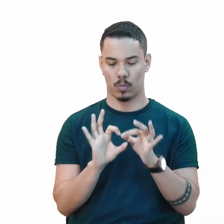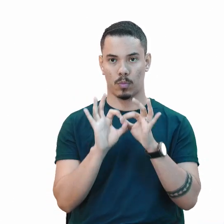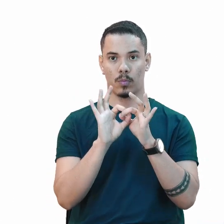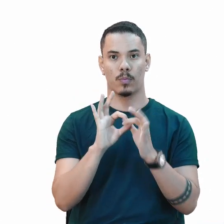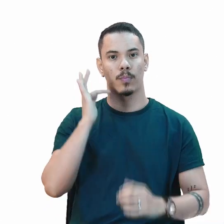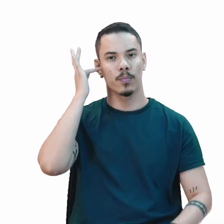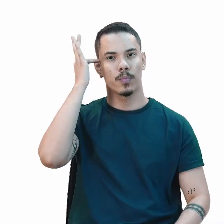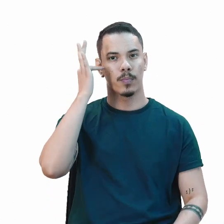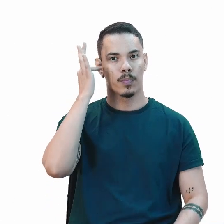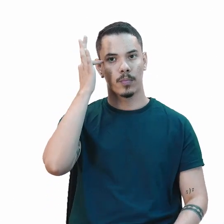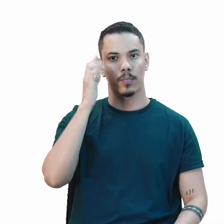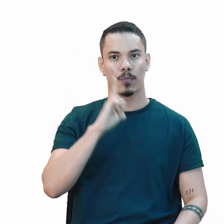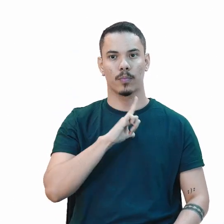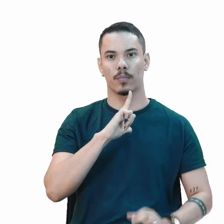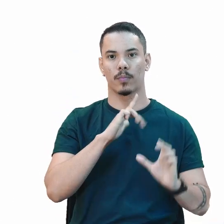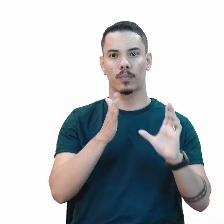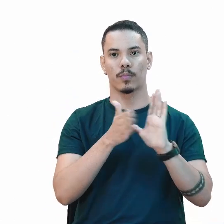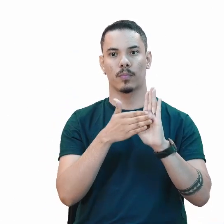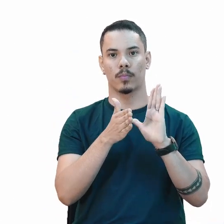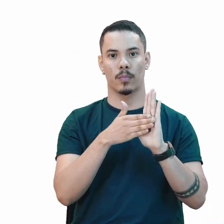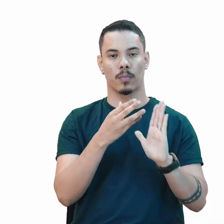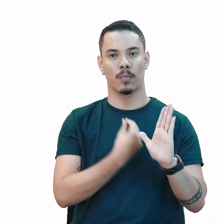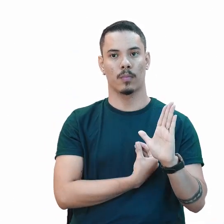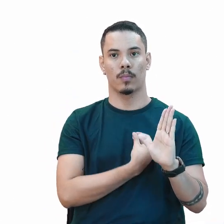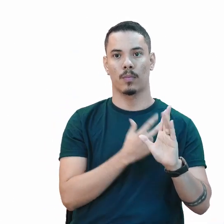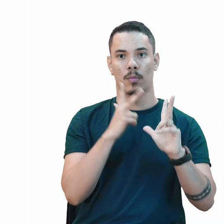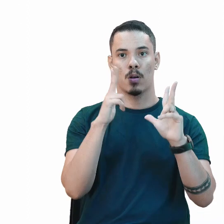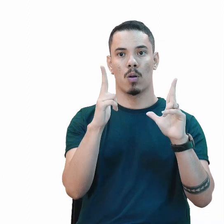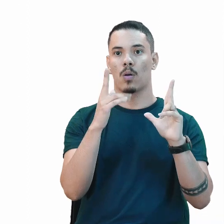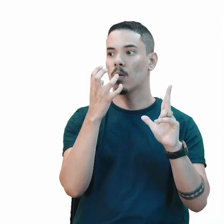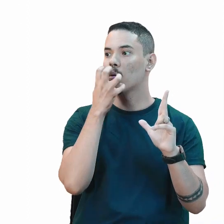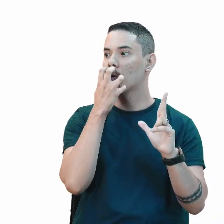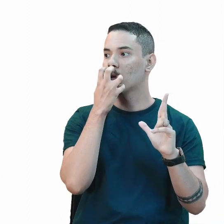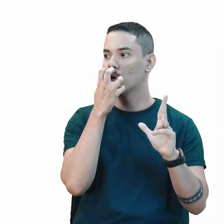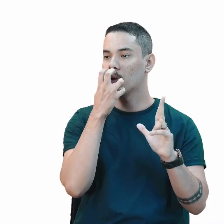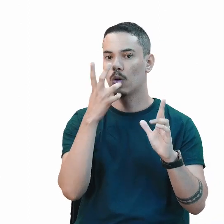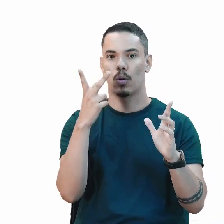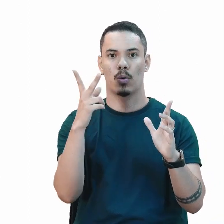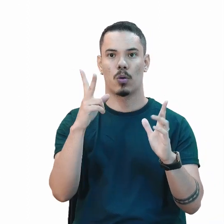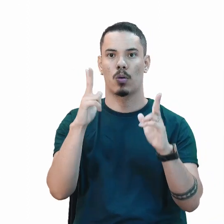que se propuseram a viver como os cães da cidade.